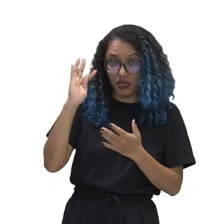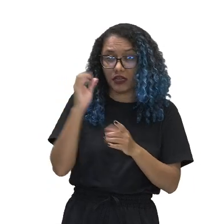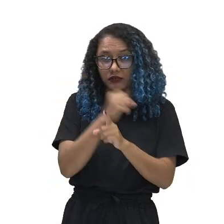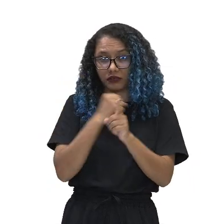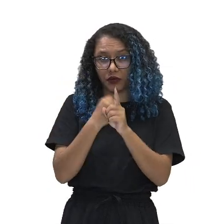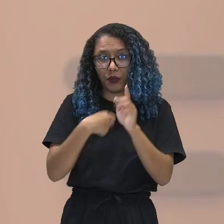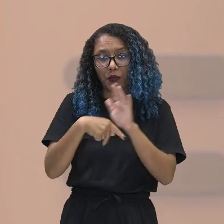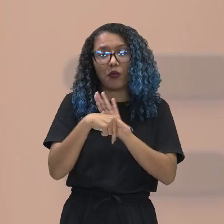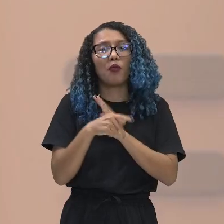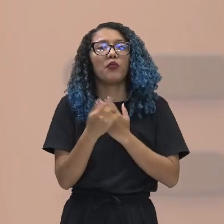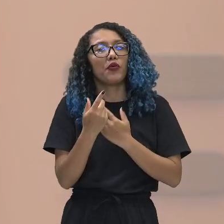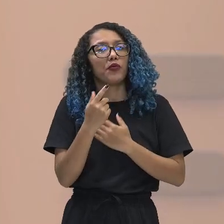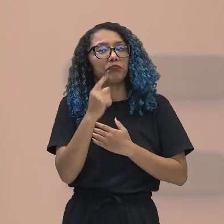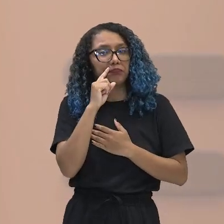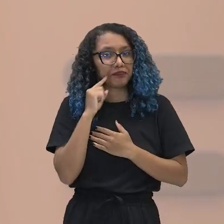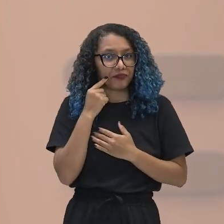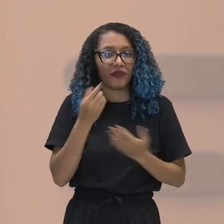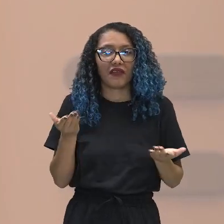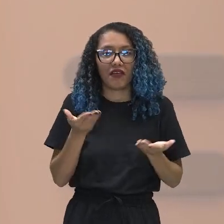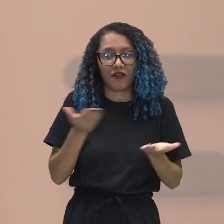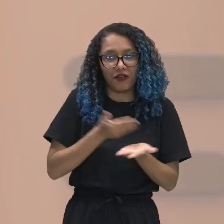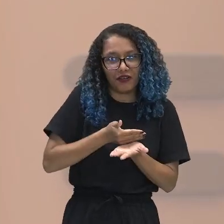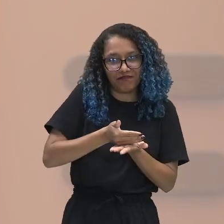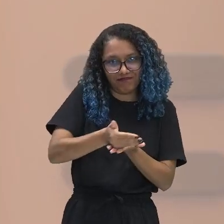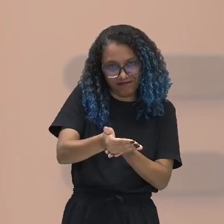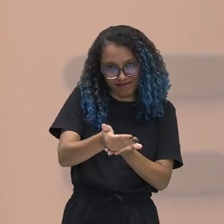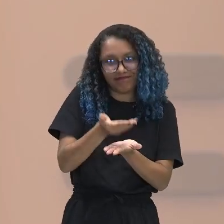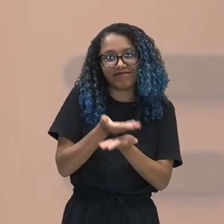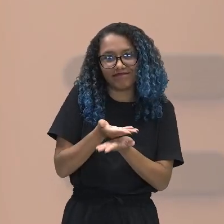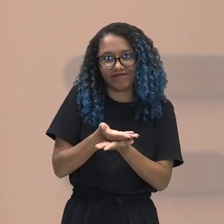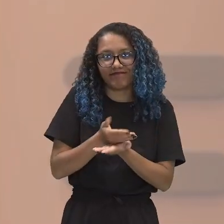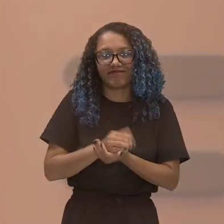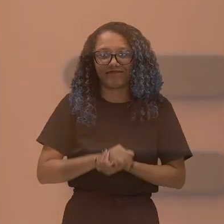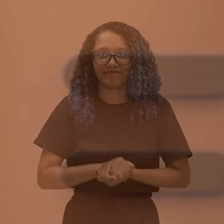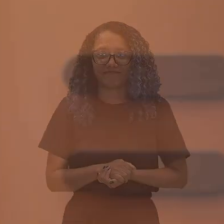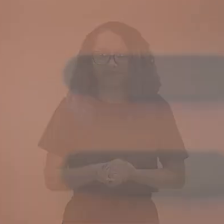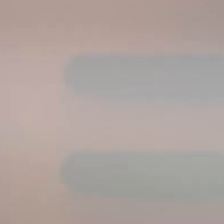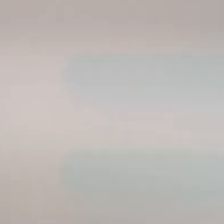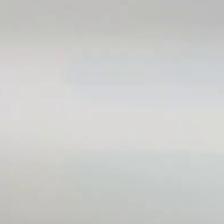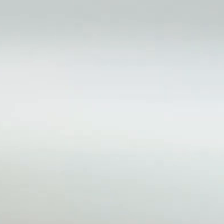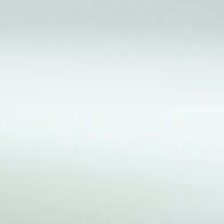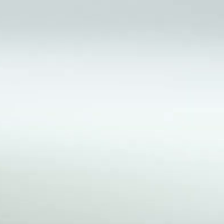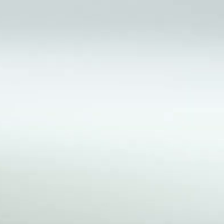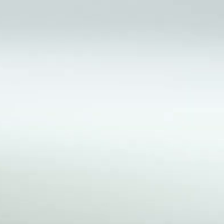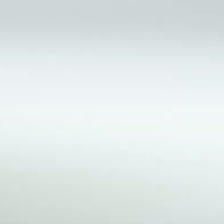Émile Durkheim. Vamos agora iniciar a nossa aula.